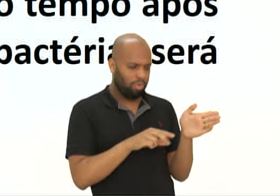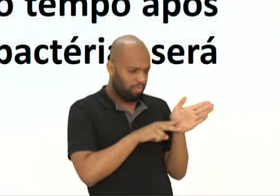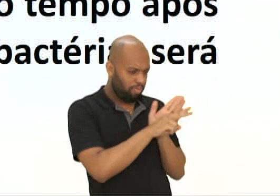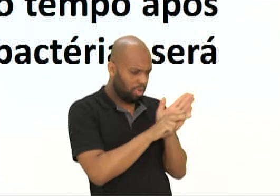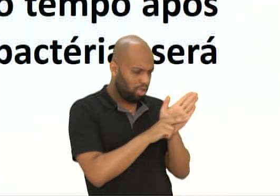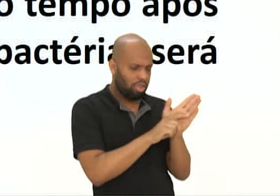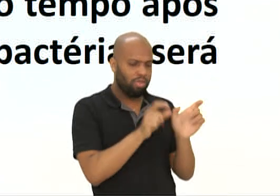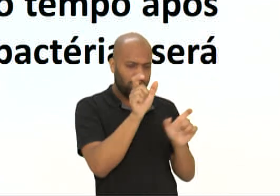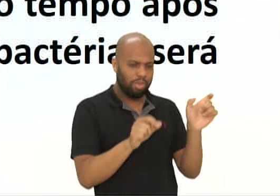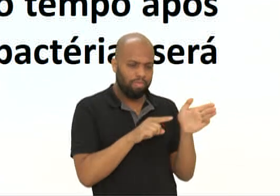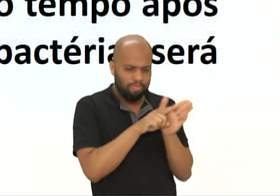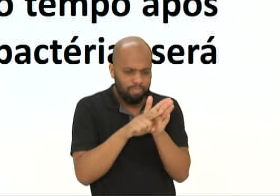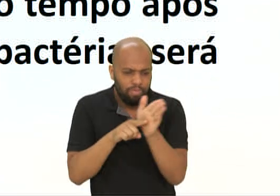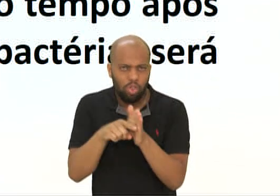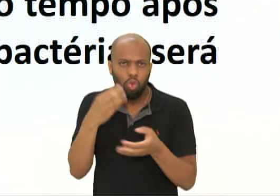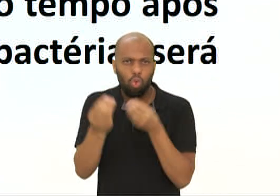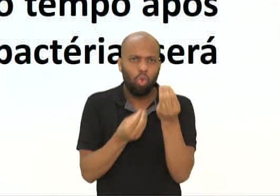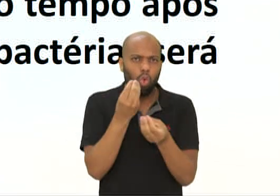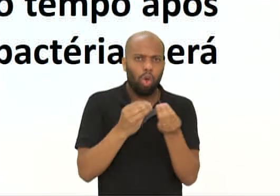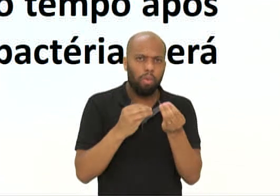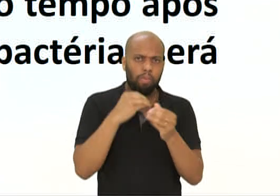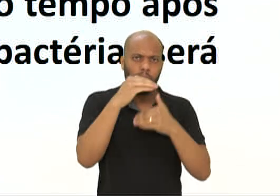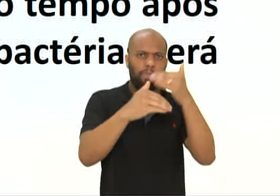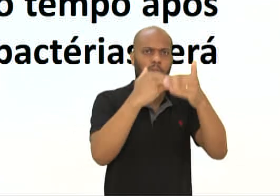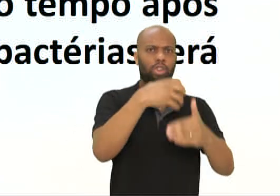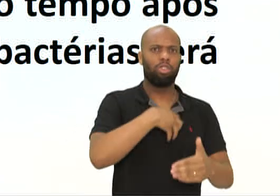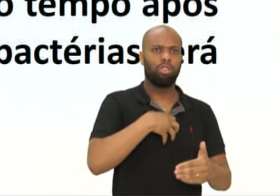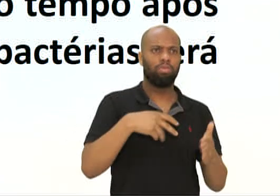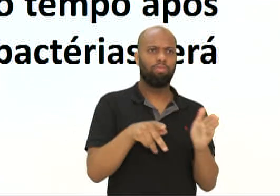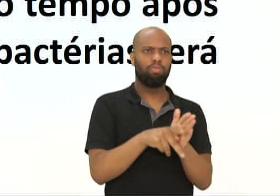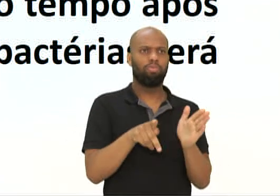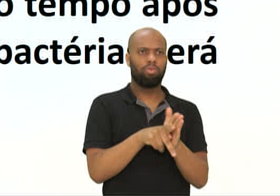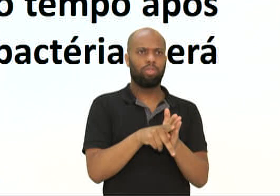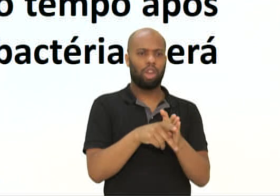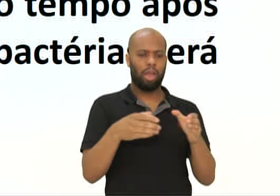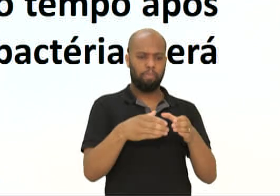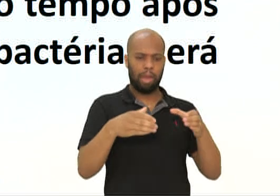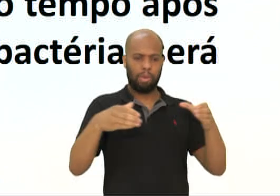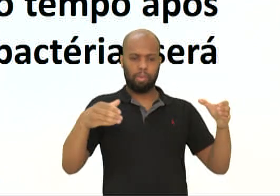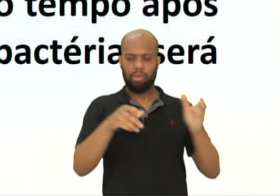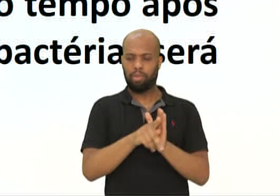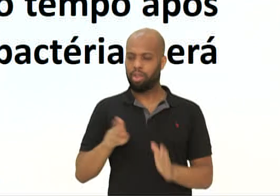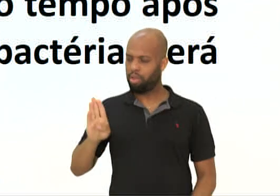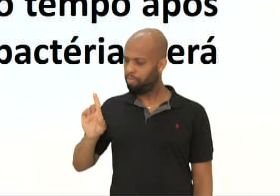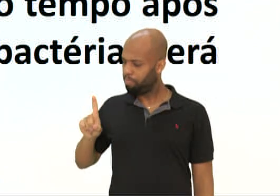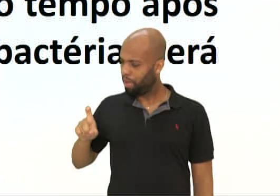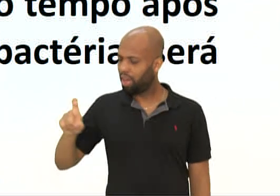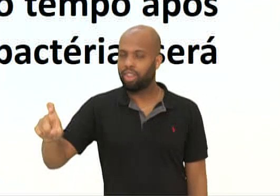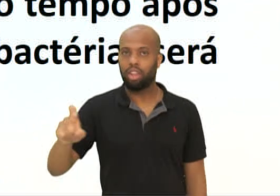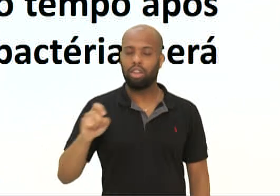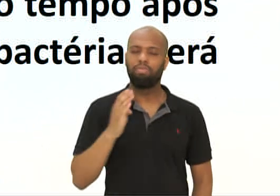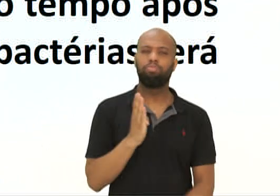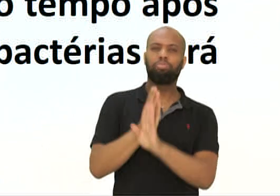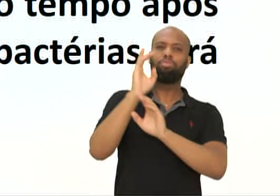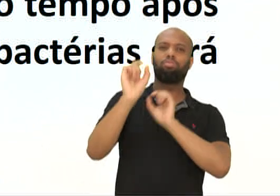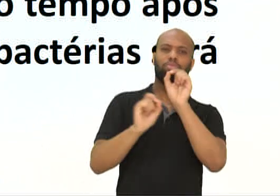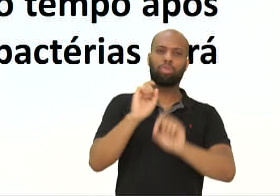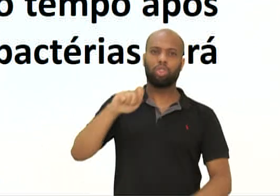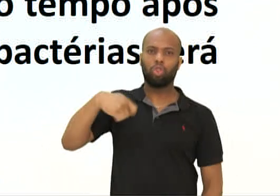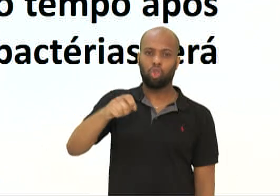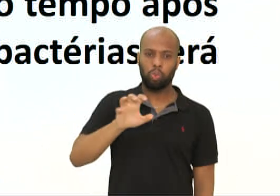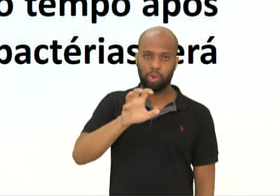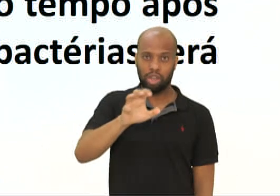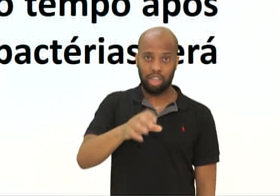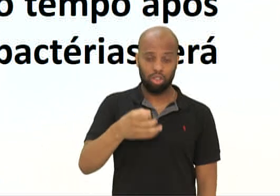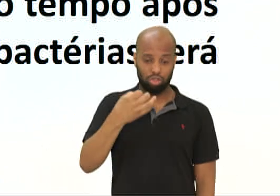está estudando o desenvolvimento de uma determinada colônia de bactérias. Ele descobriu que, sob